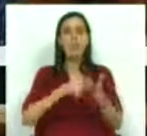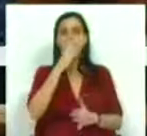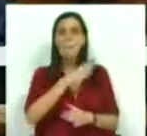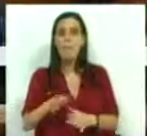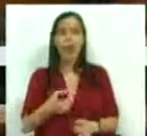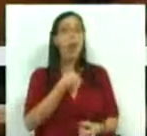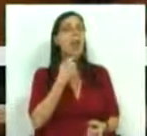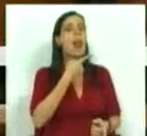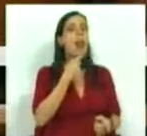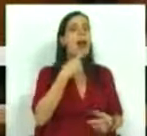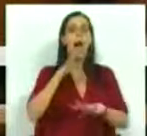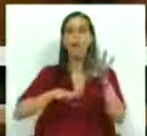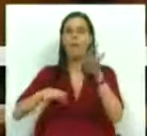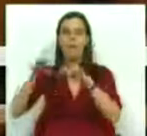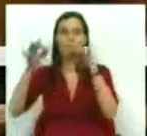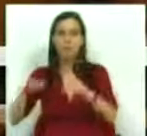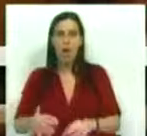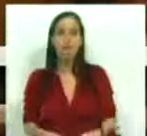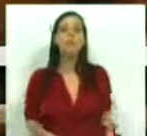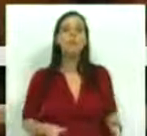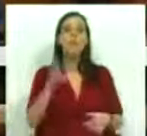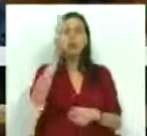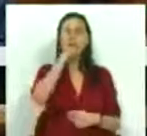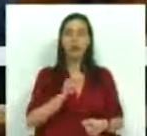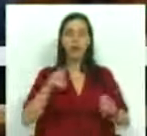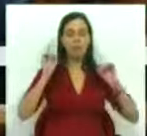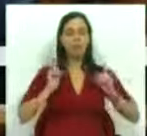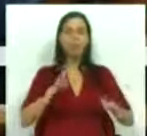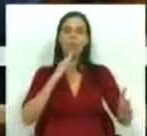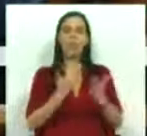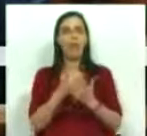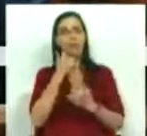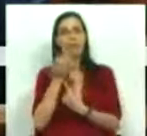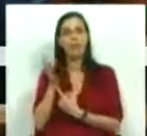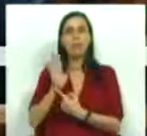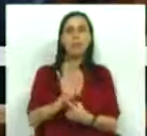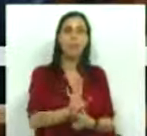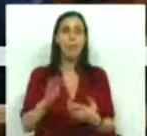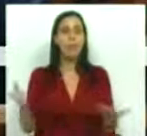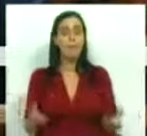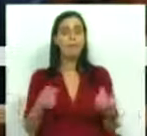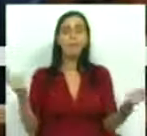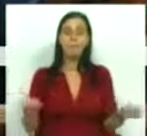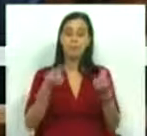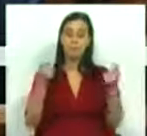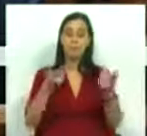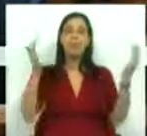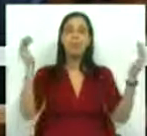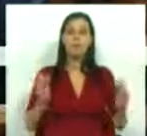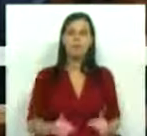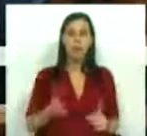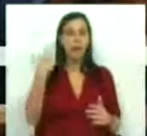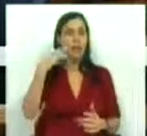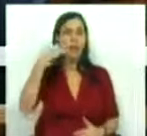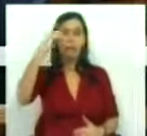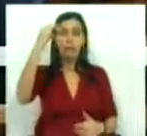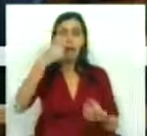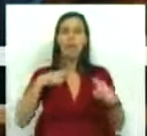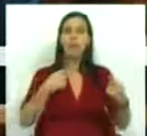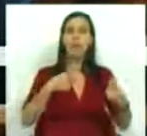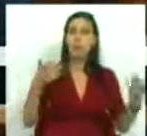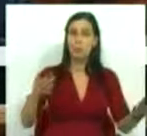da retórica à ação. O Estado começa a dar o exemplo. Promove uma diminuição nunca vista